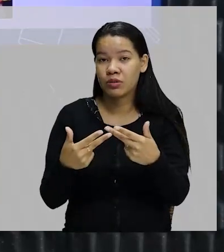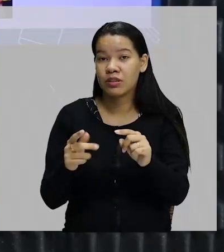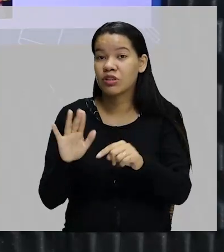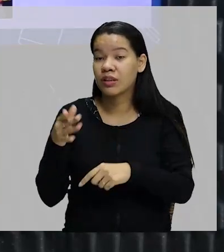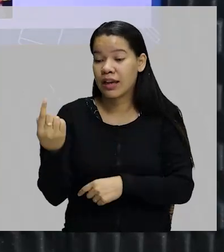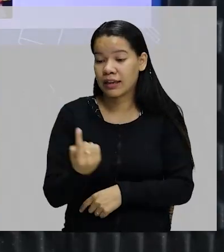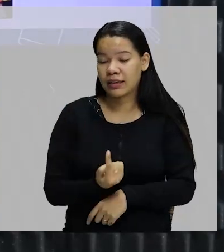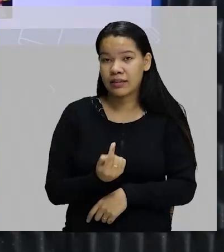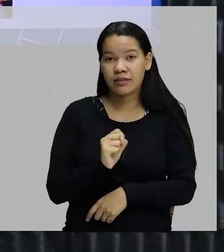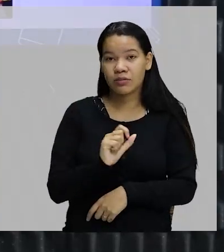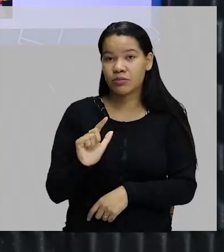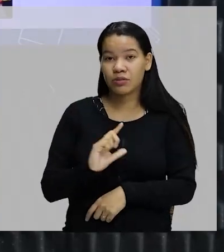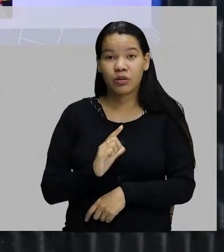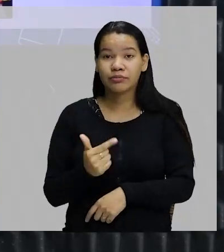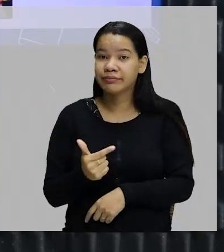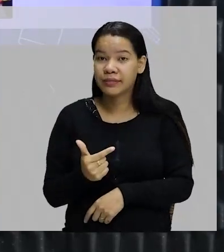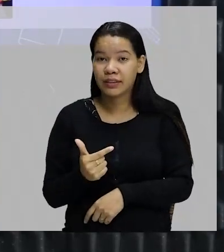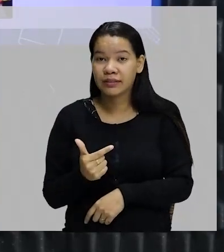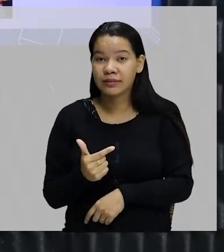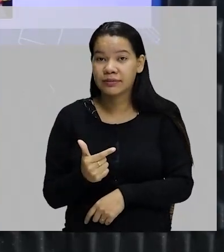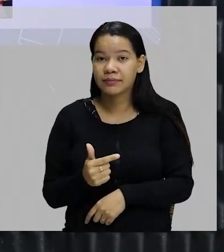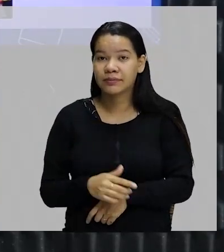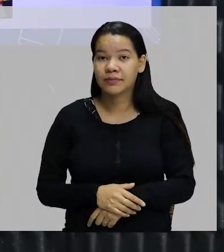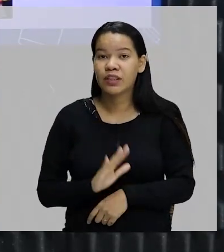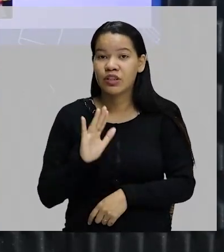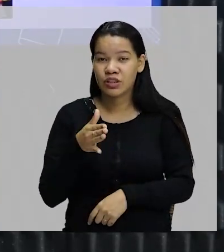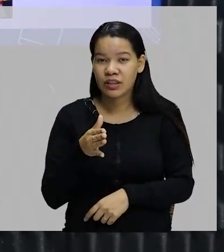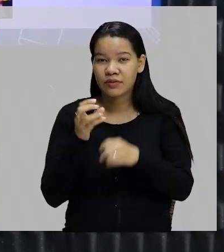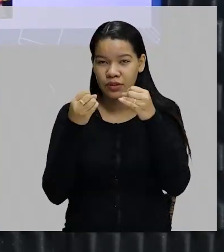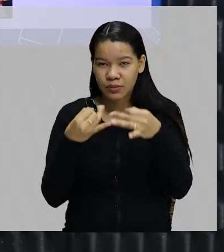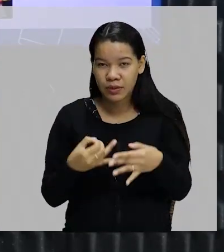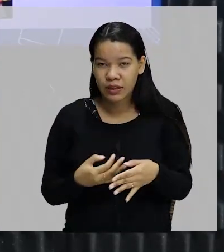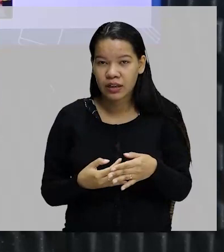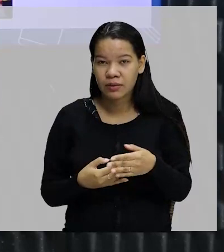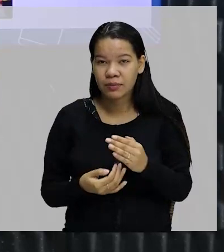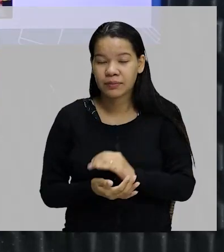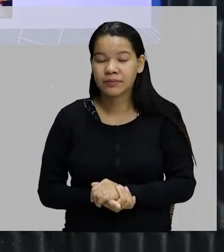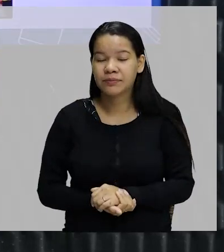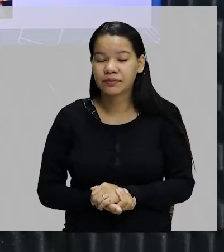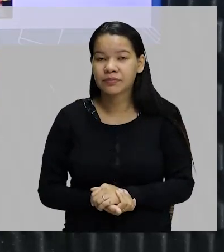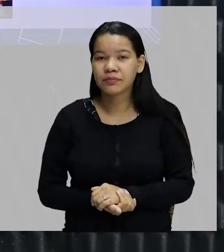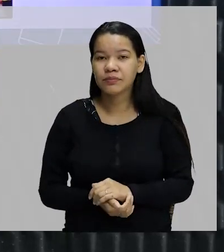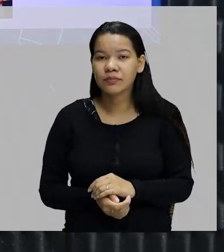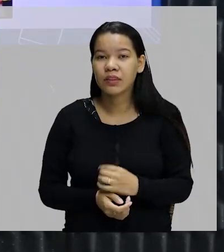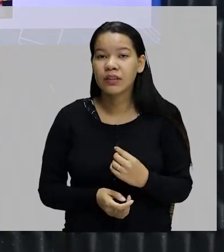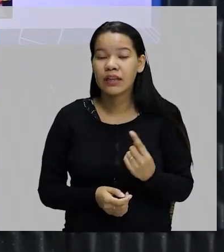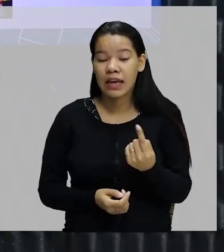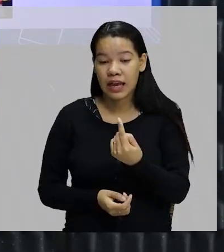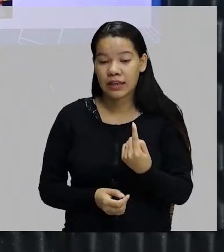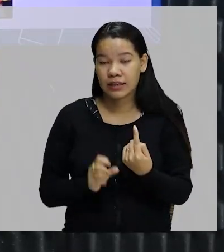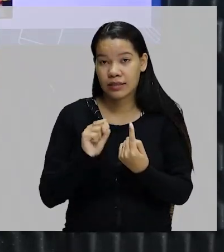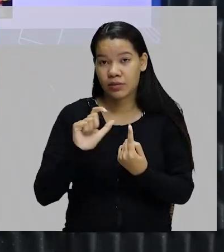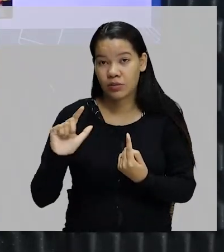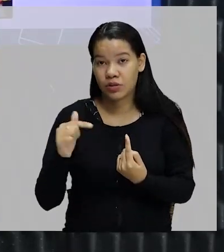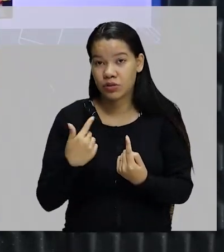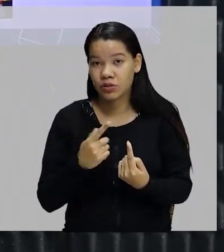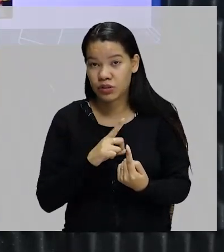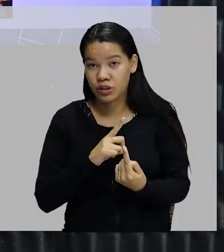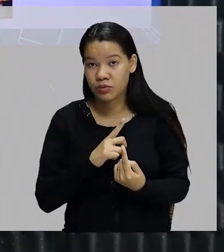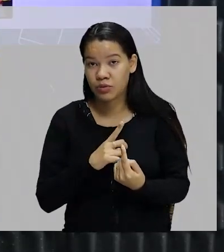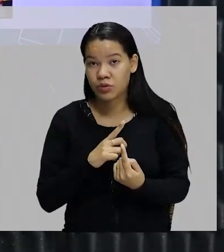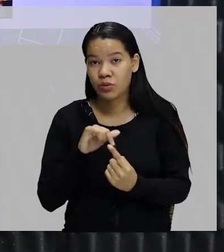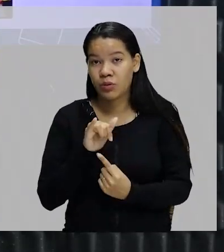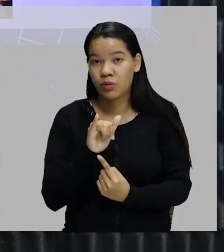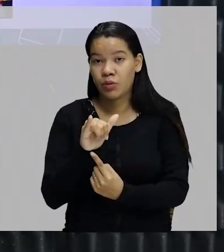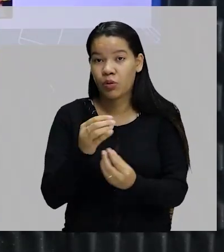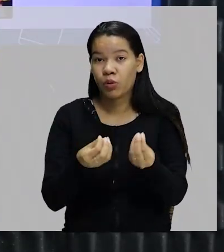nós até temos umas disputas que daqui a pouco eu vou chegar para vocês a falar para vocês. Mas aqui nós temos o Bumba Meu Boi como algo mesmo, uma